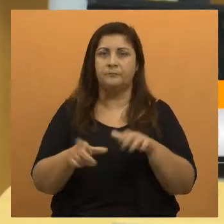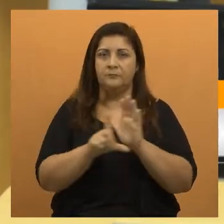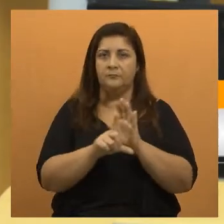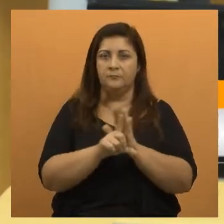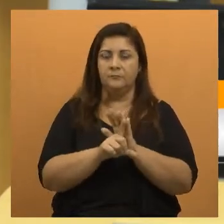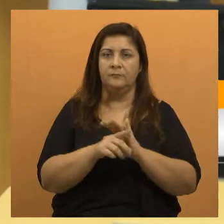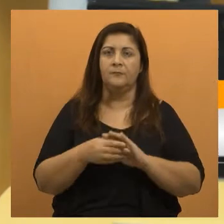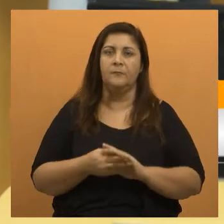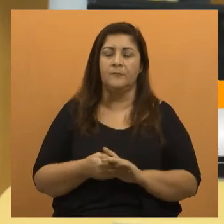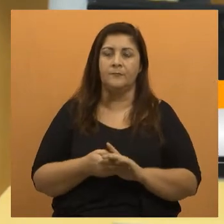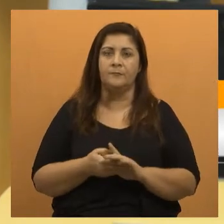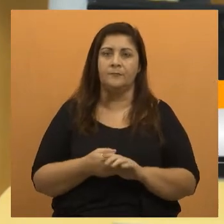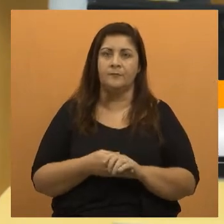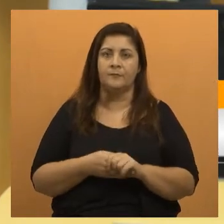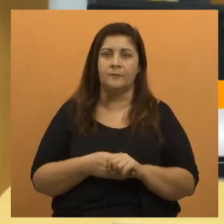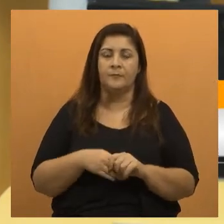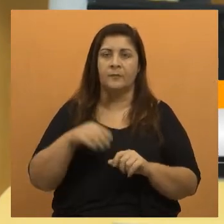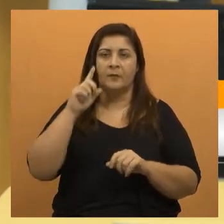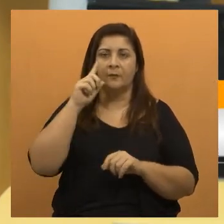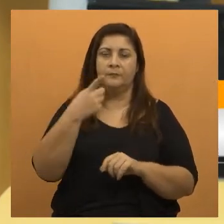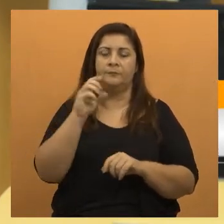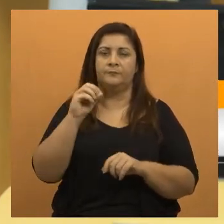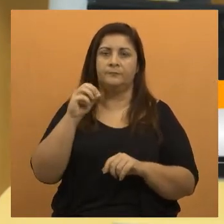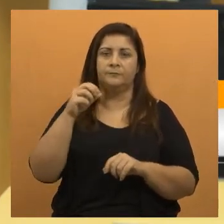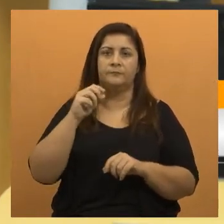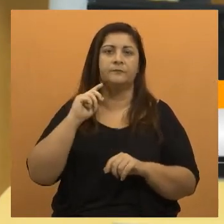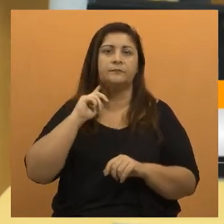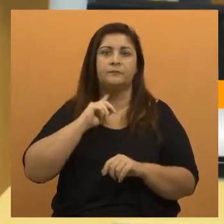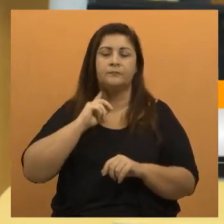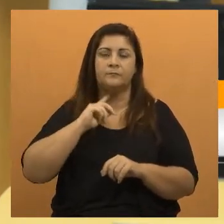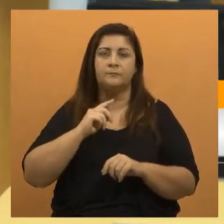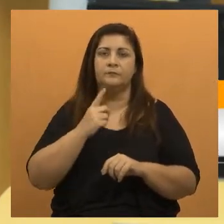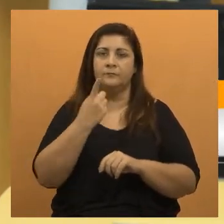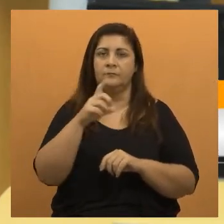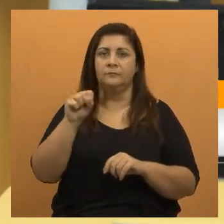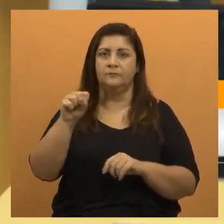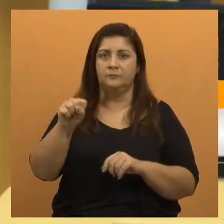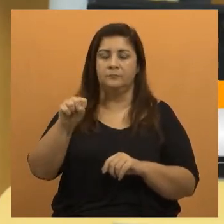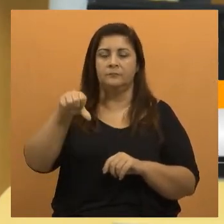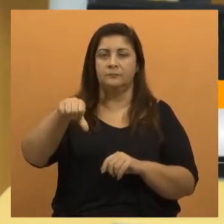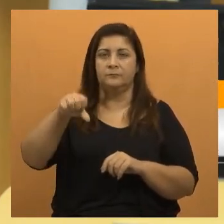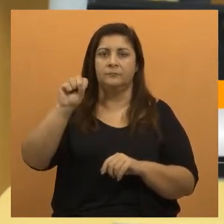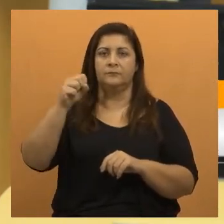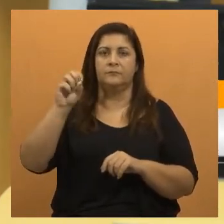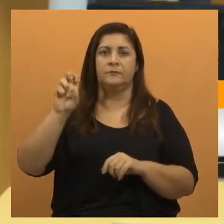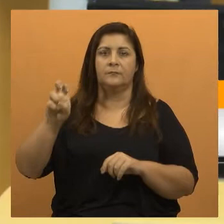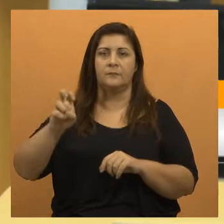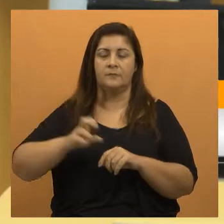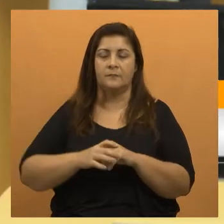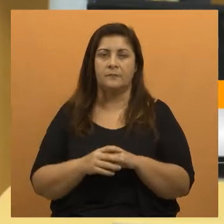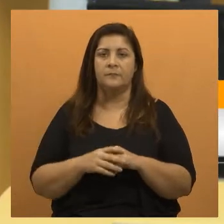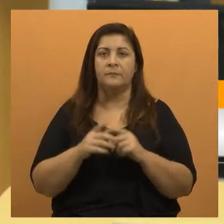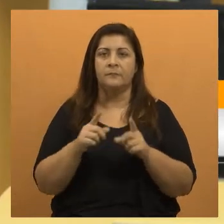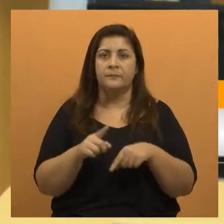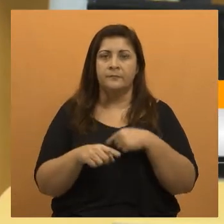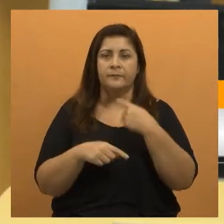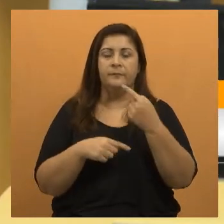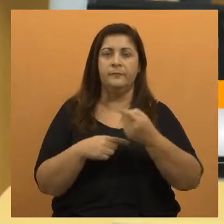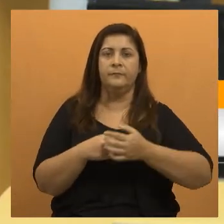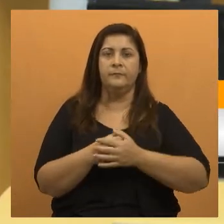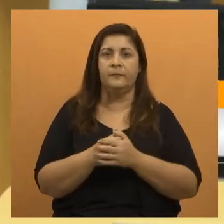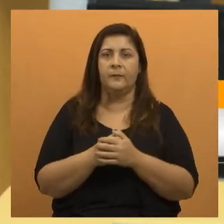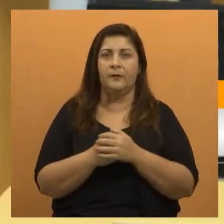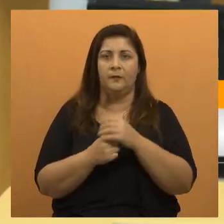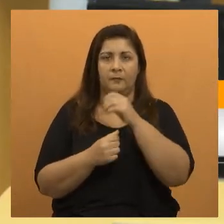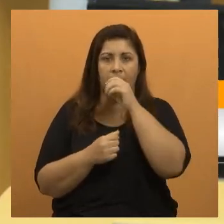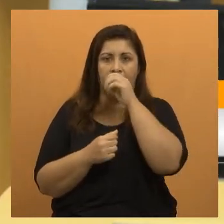23.455, do dia 10 de maio de 1985. Em seguida, foi aperfeiçoada,